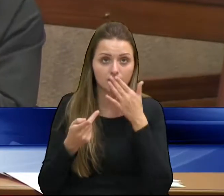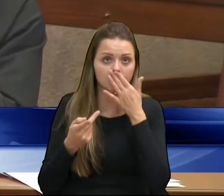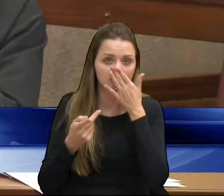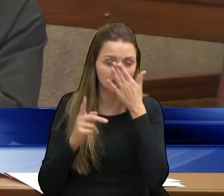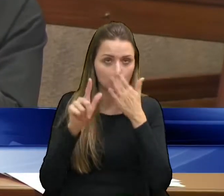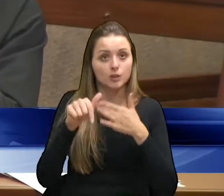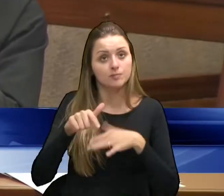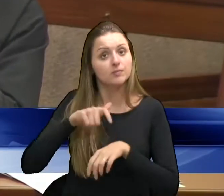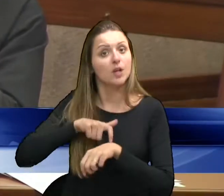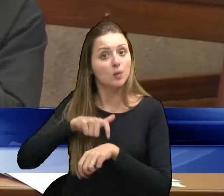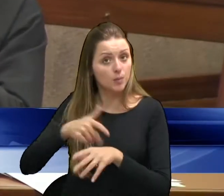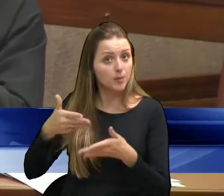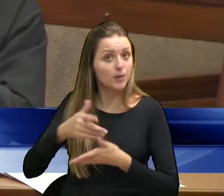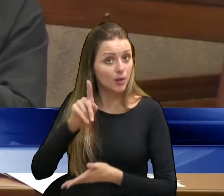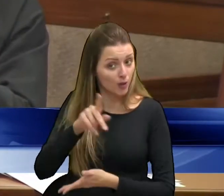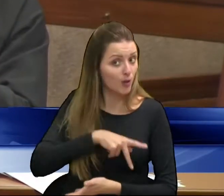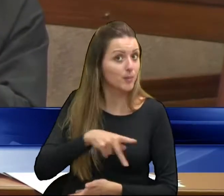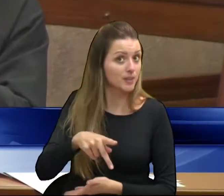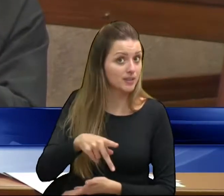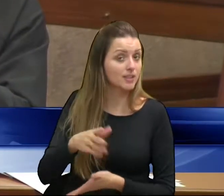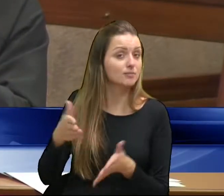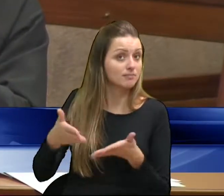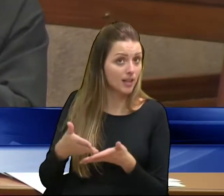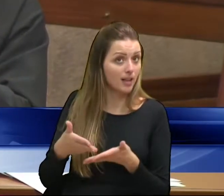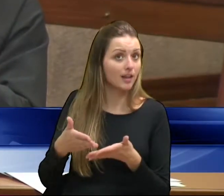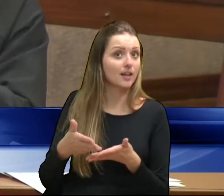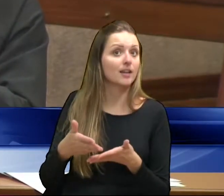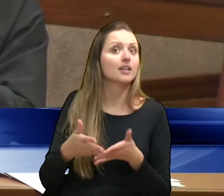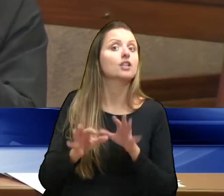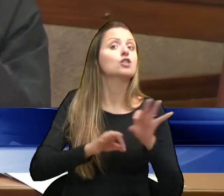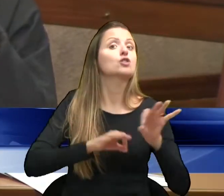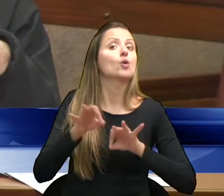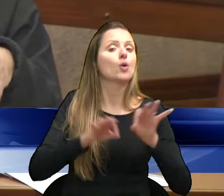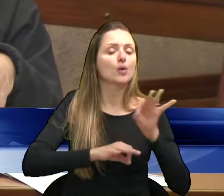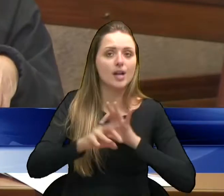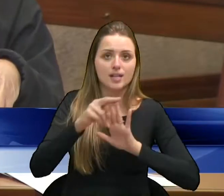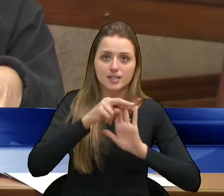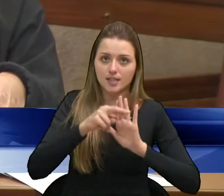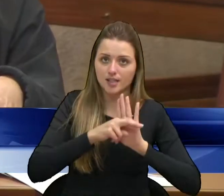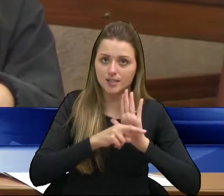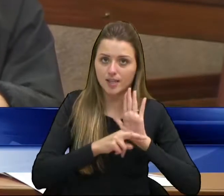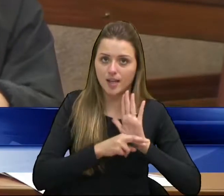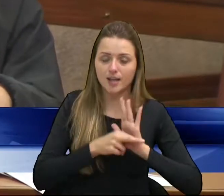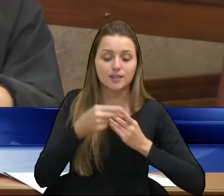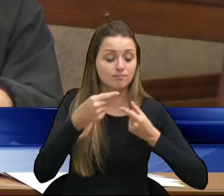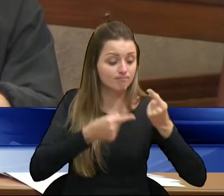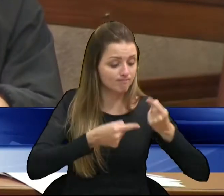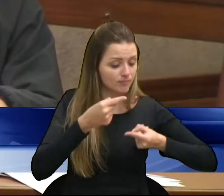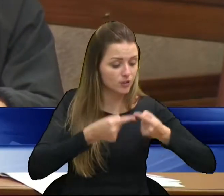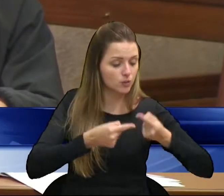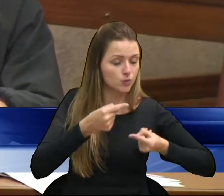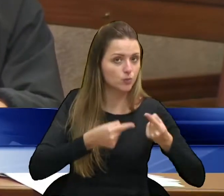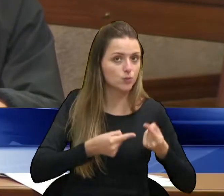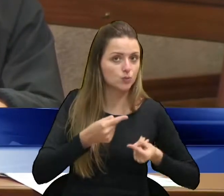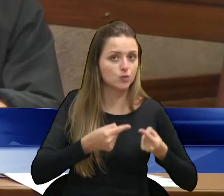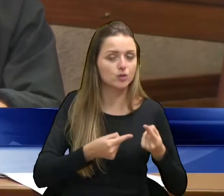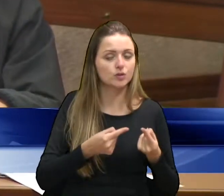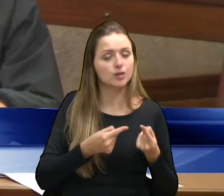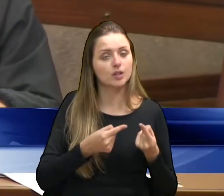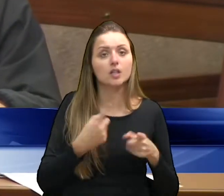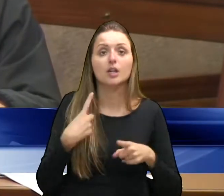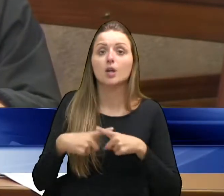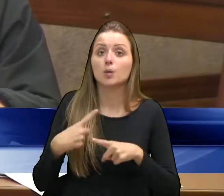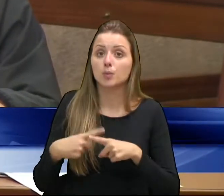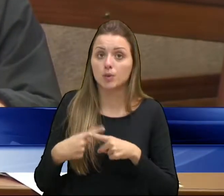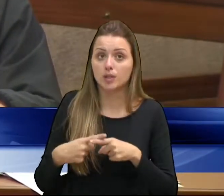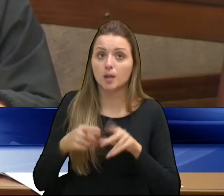momento, presidente, esse é o momento de fixar as regras, de se debruçar com muita calma nisso aqui, né? Porque quem vai